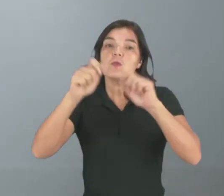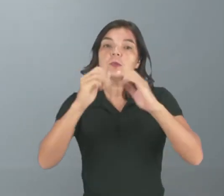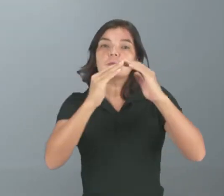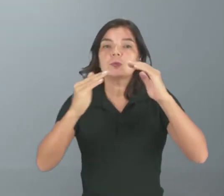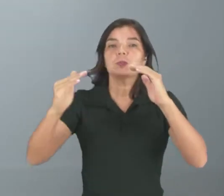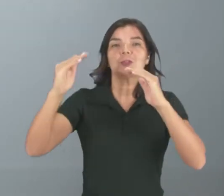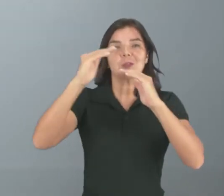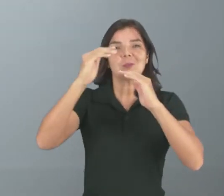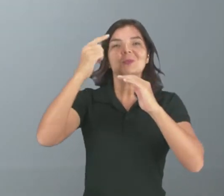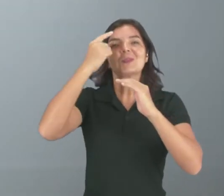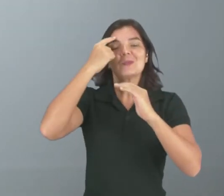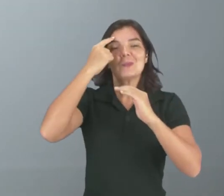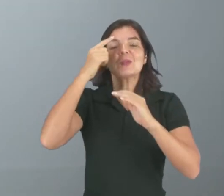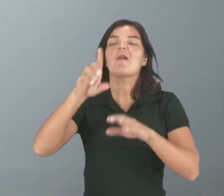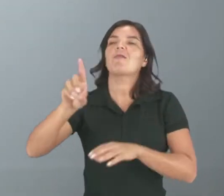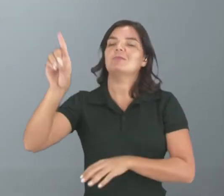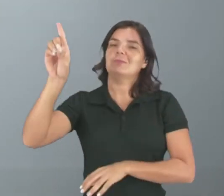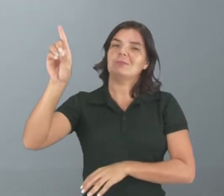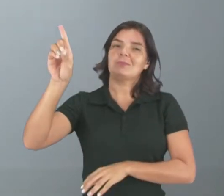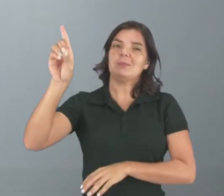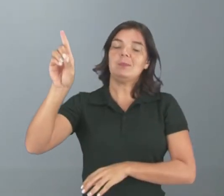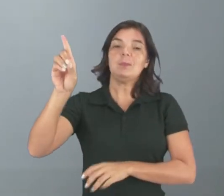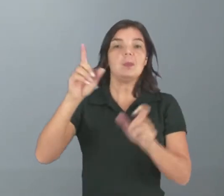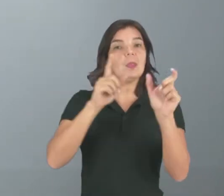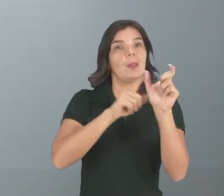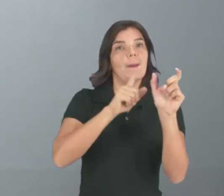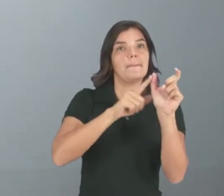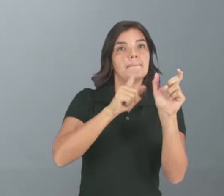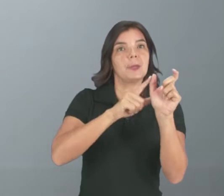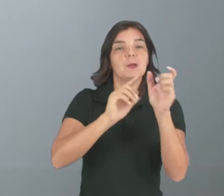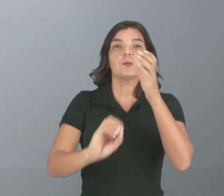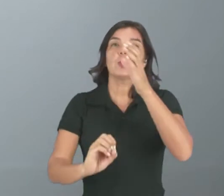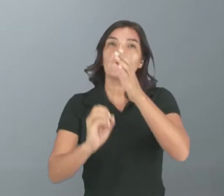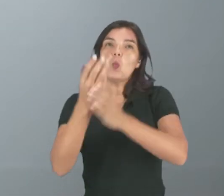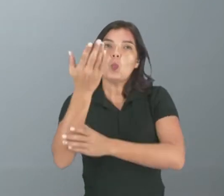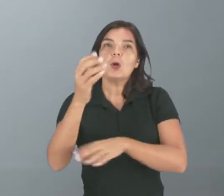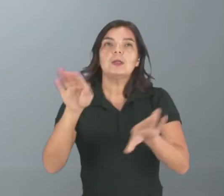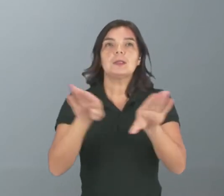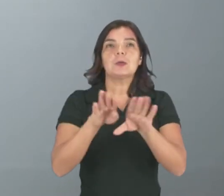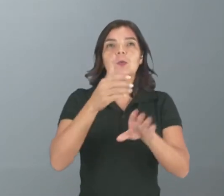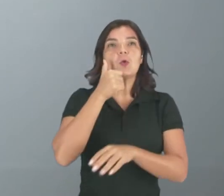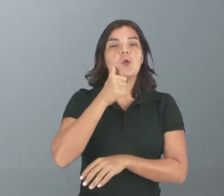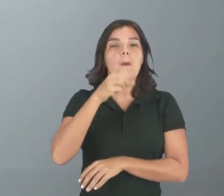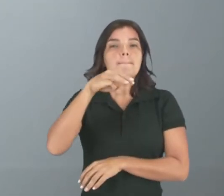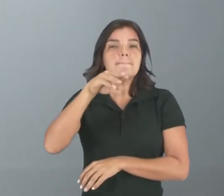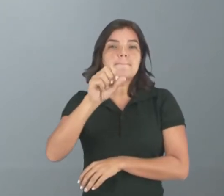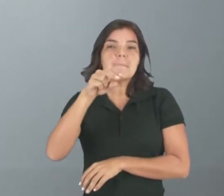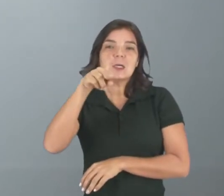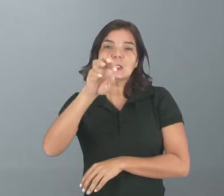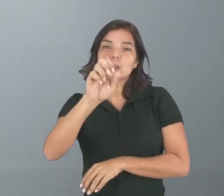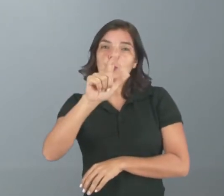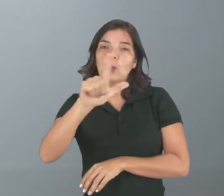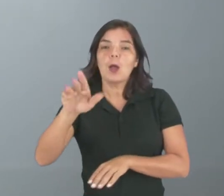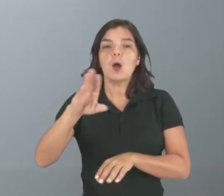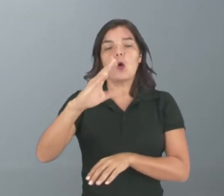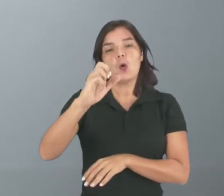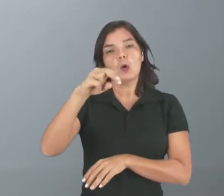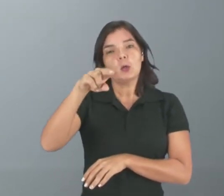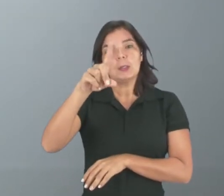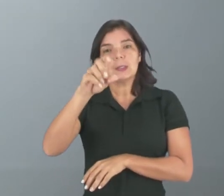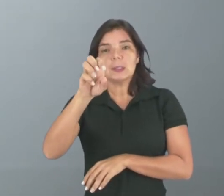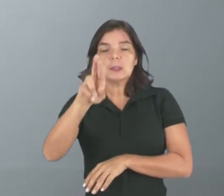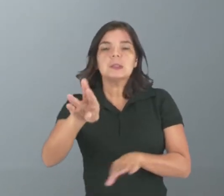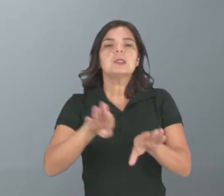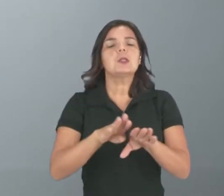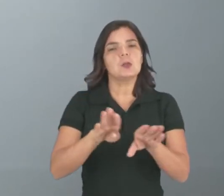dos sentidos que são o transcendente. Essa palavra transcendente foi criada por Immanuel Kant, quando ele, em sua